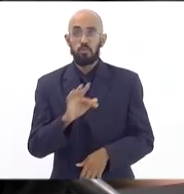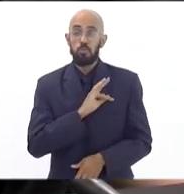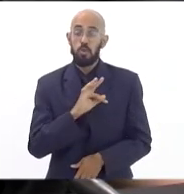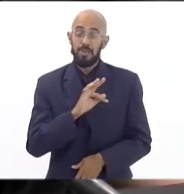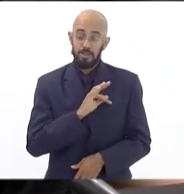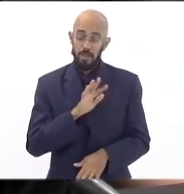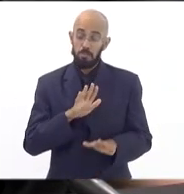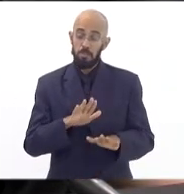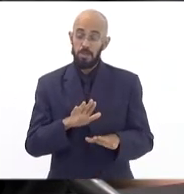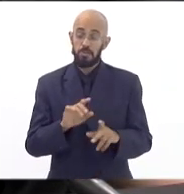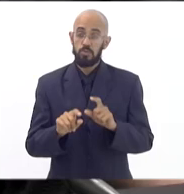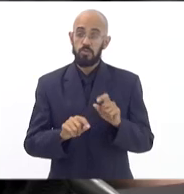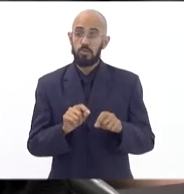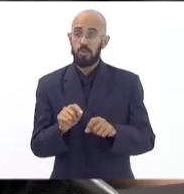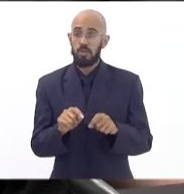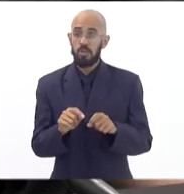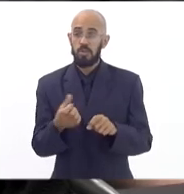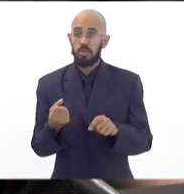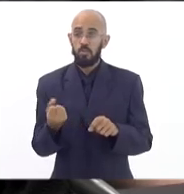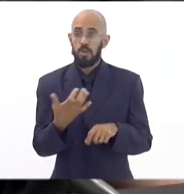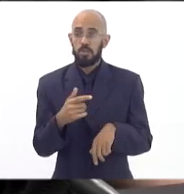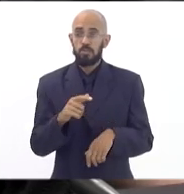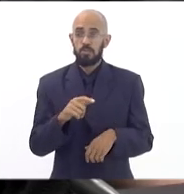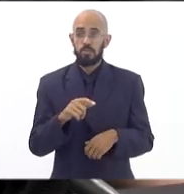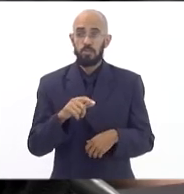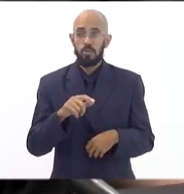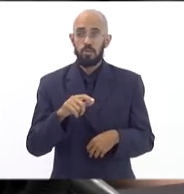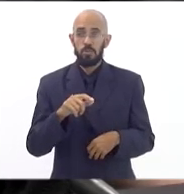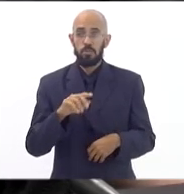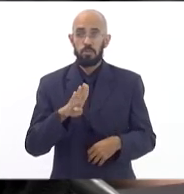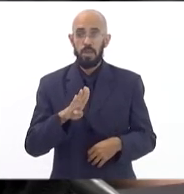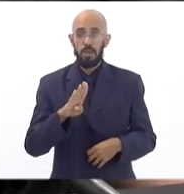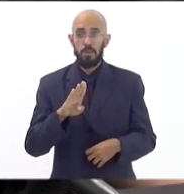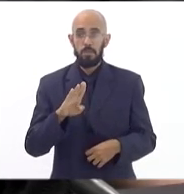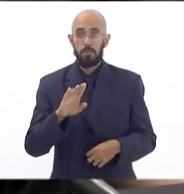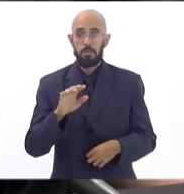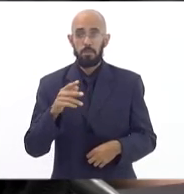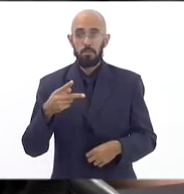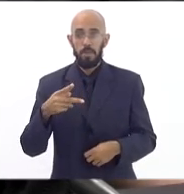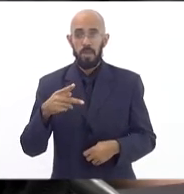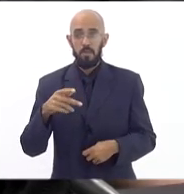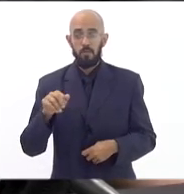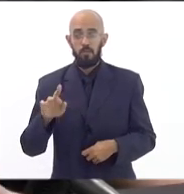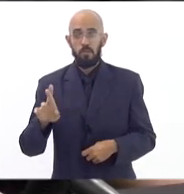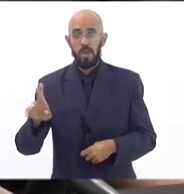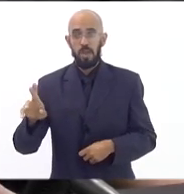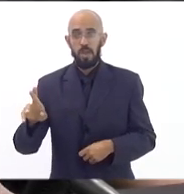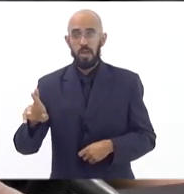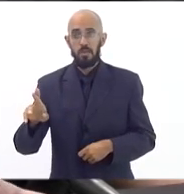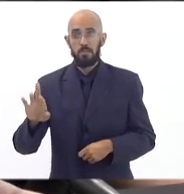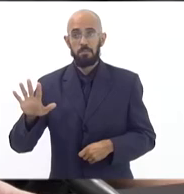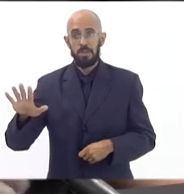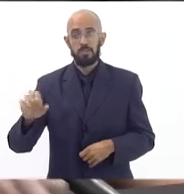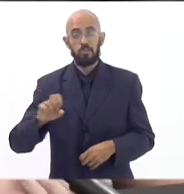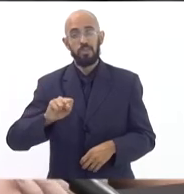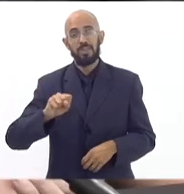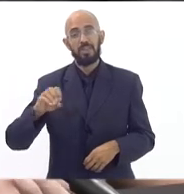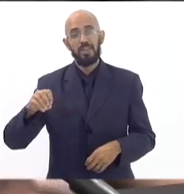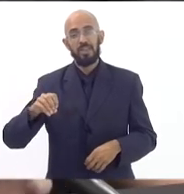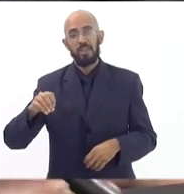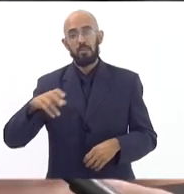é o último quando eram os prefer ele tinha 180 policiais só que 80 eram afastados do serviço